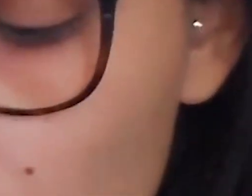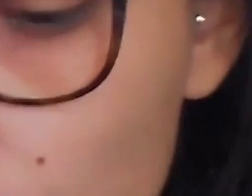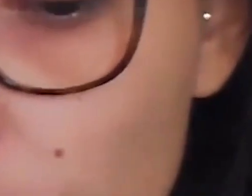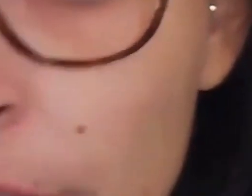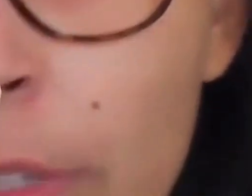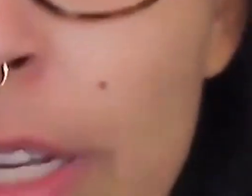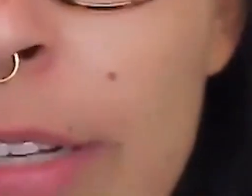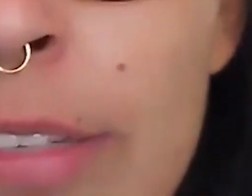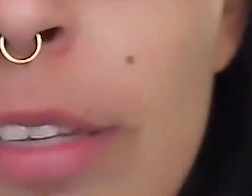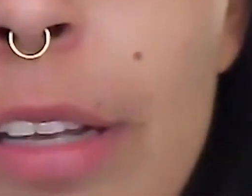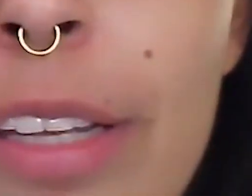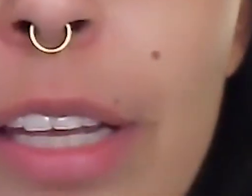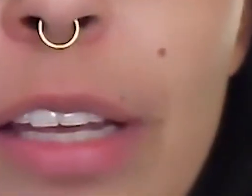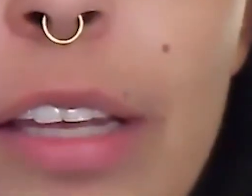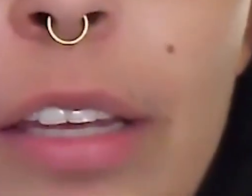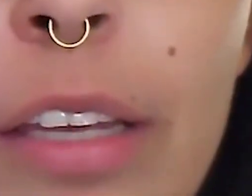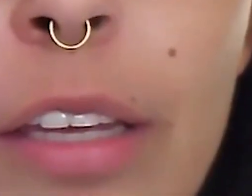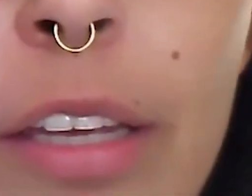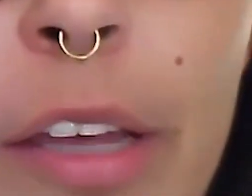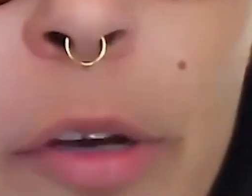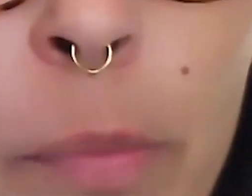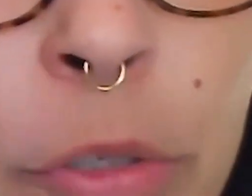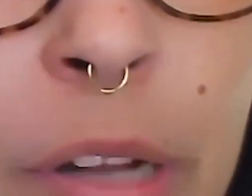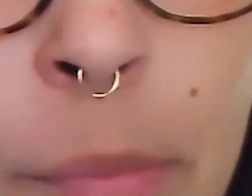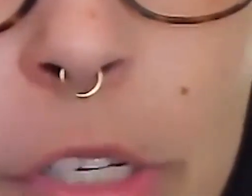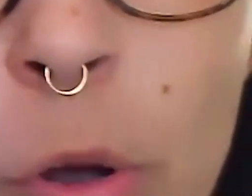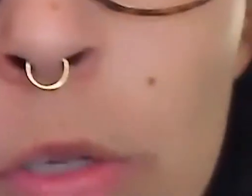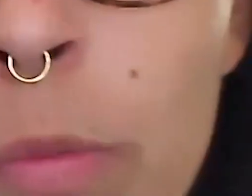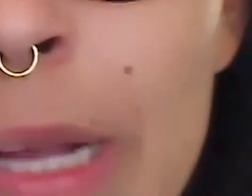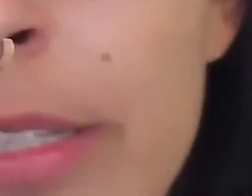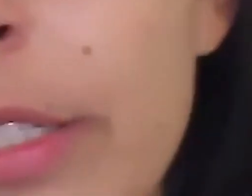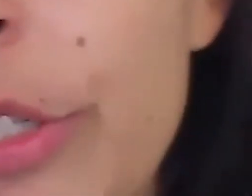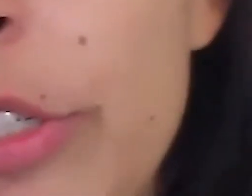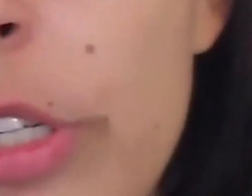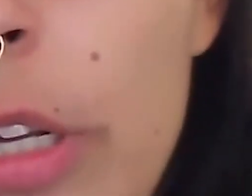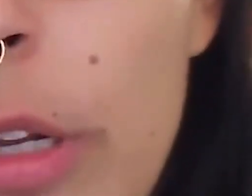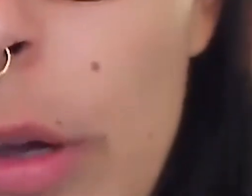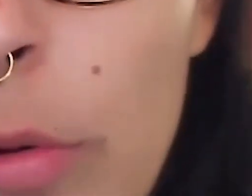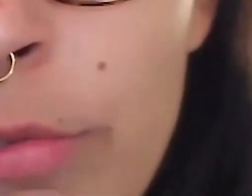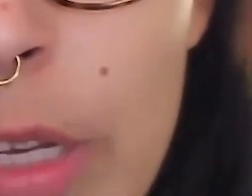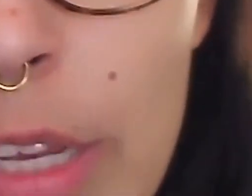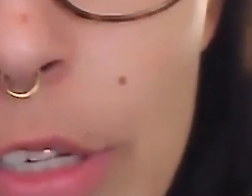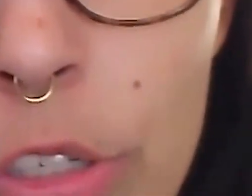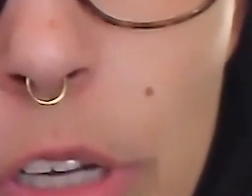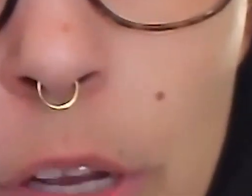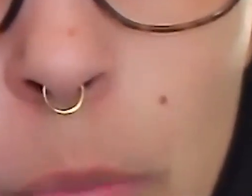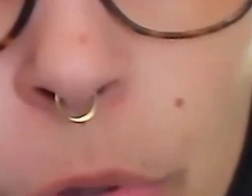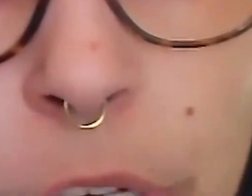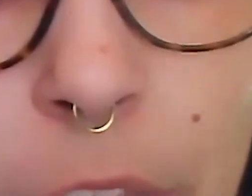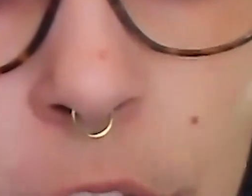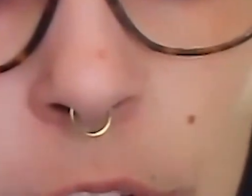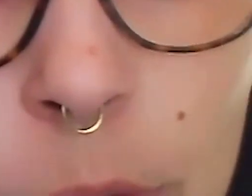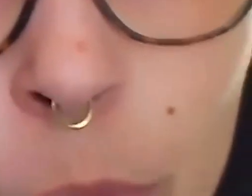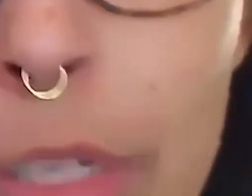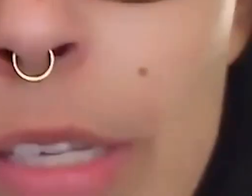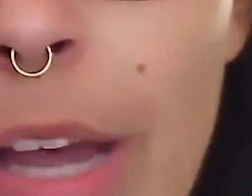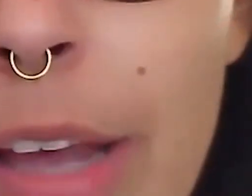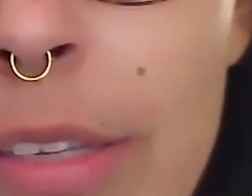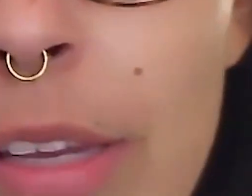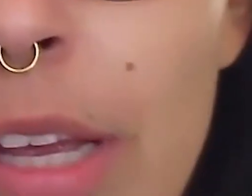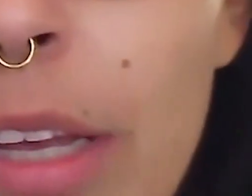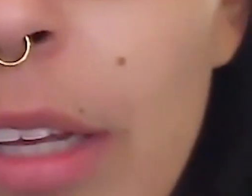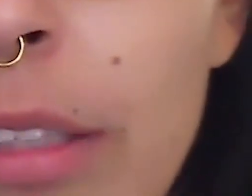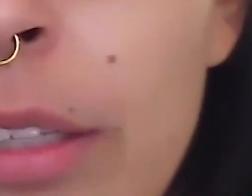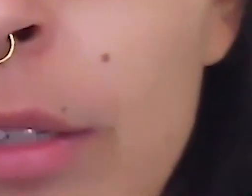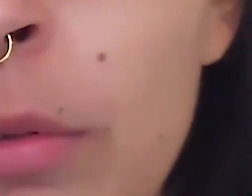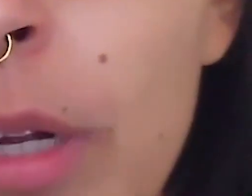sinônimo de vingança, e eu, particularmente, eu gosto bastante de ouvir e assistir podcasts